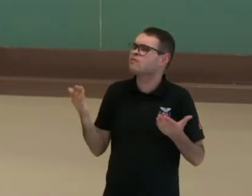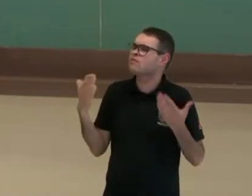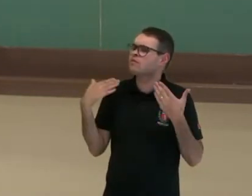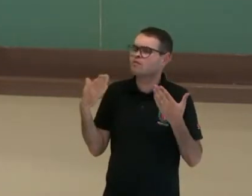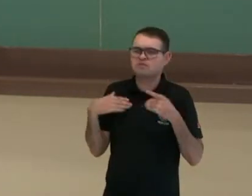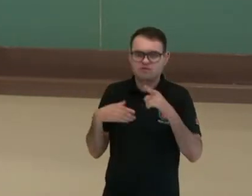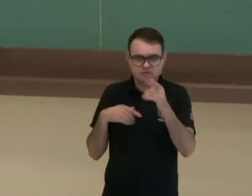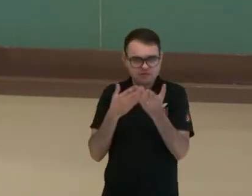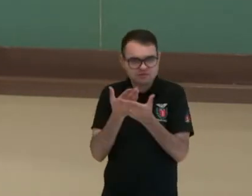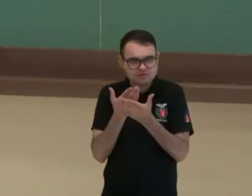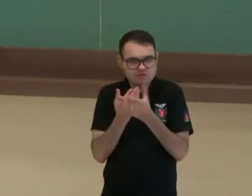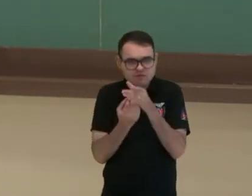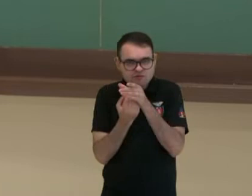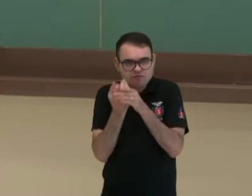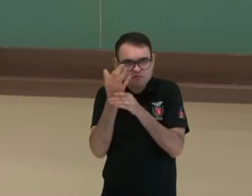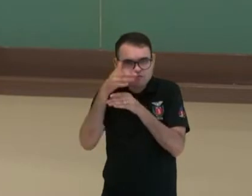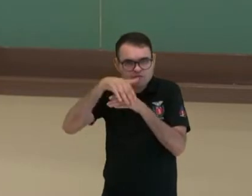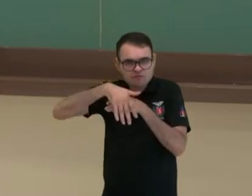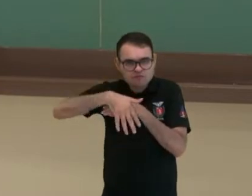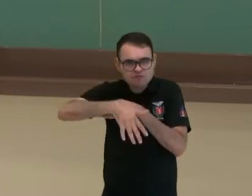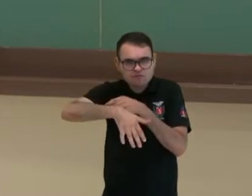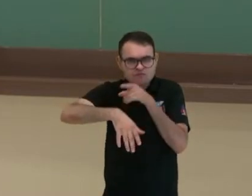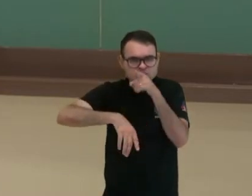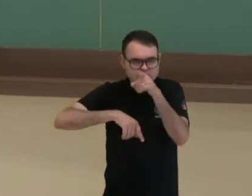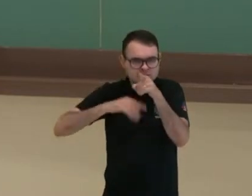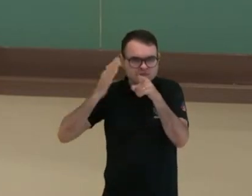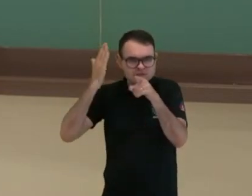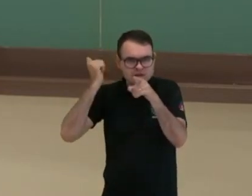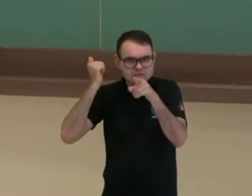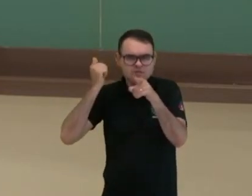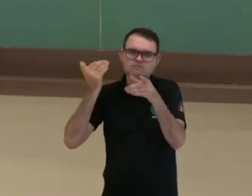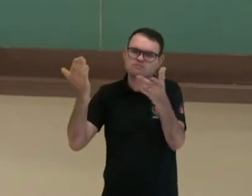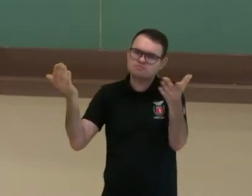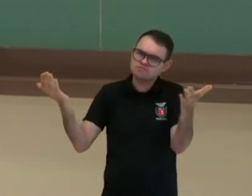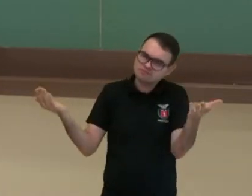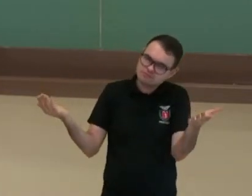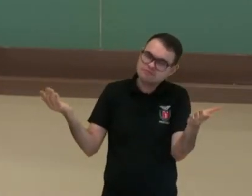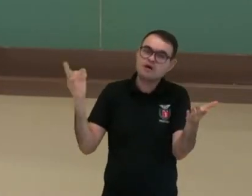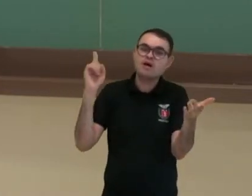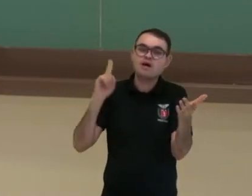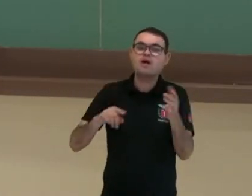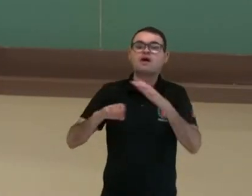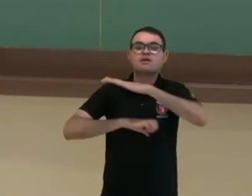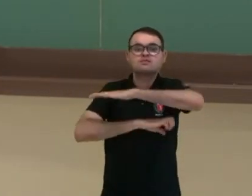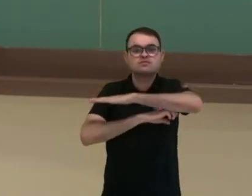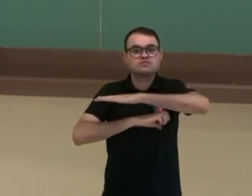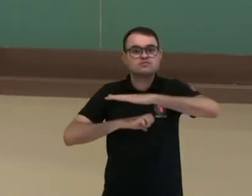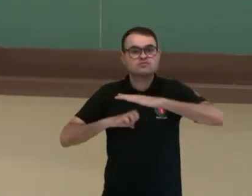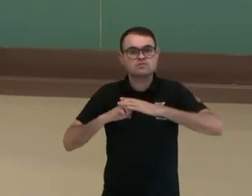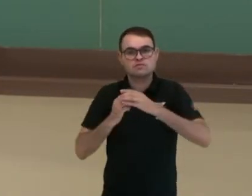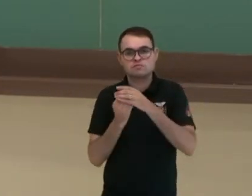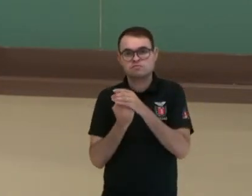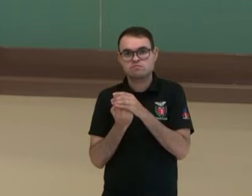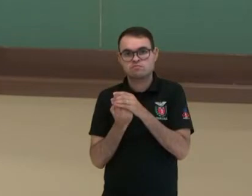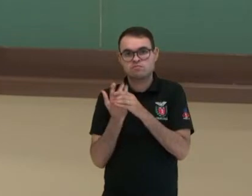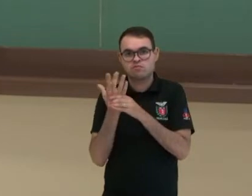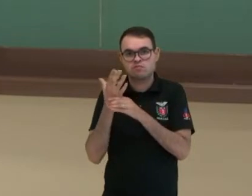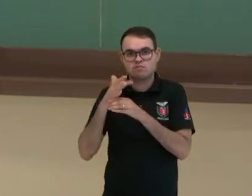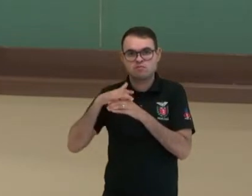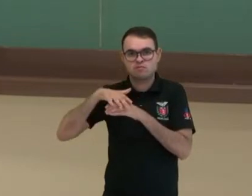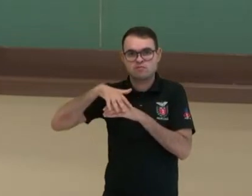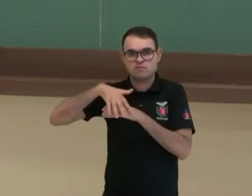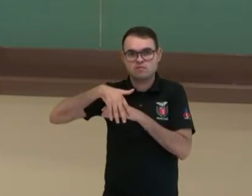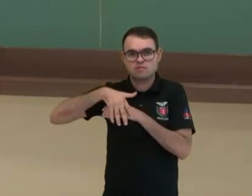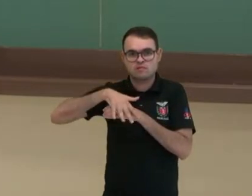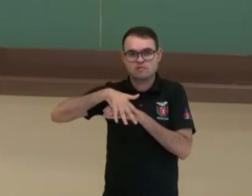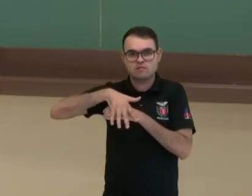vulcões? Você sabe sobre essa estrutura? Isso mesmo, é aquela estrutura que libera a lava.